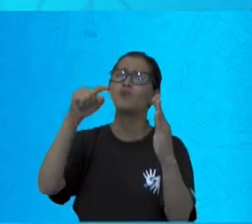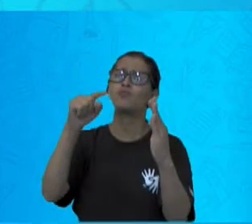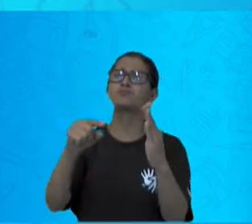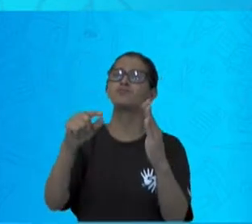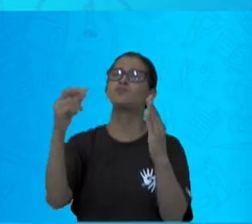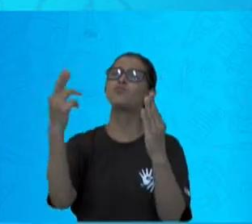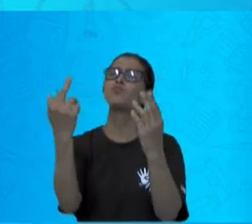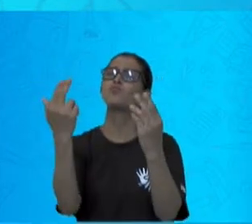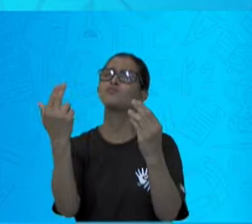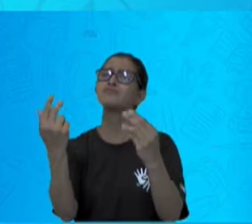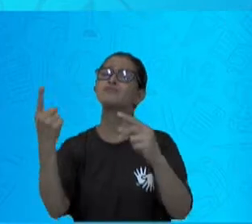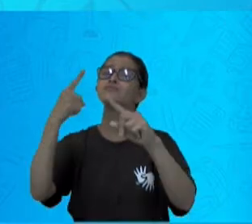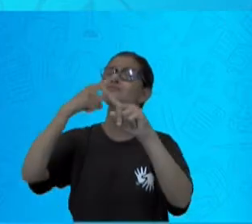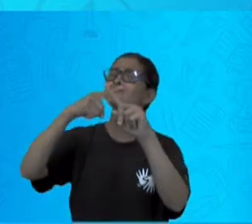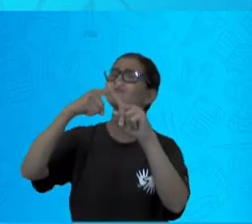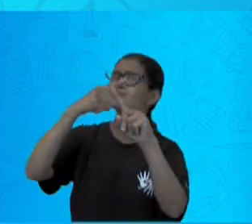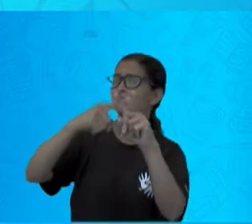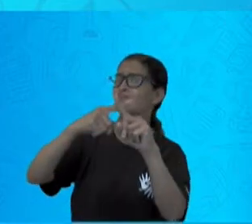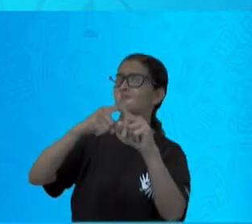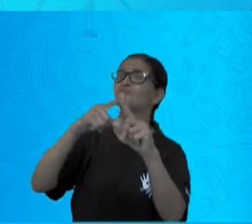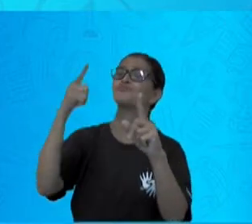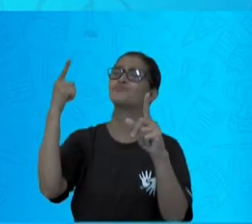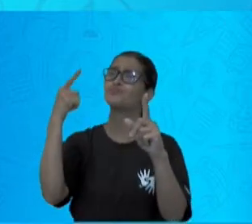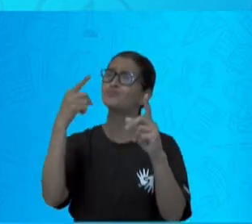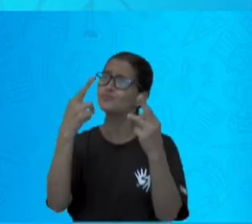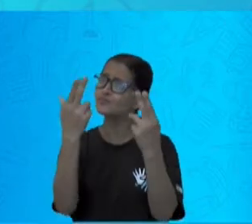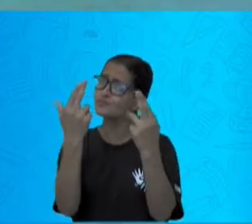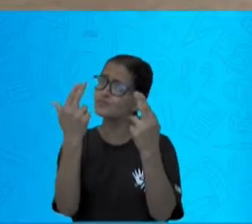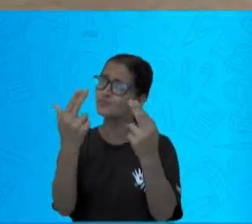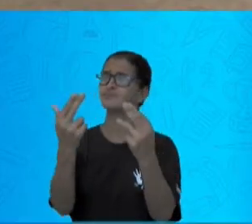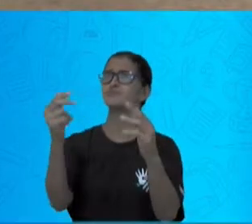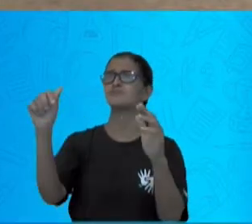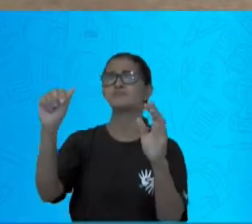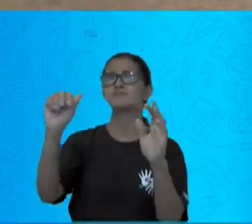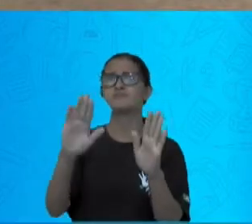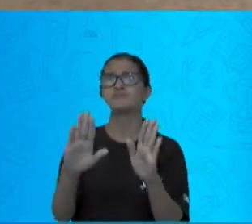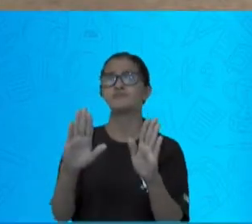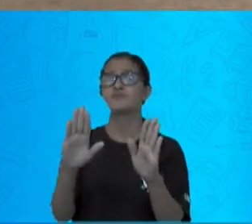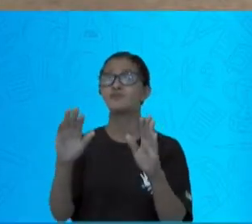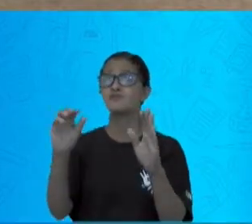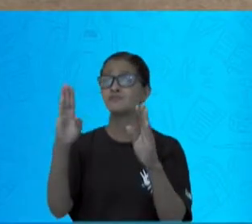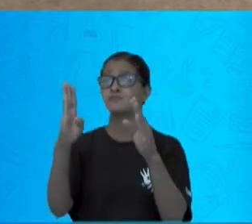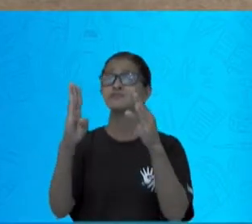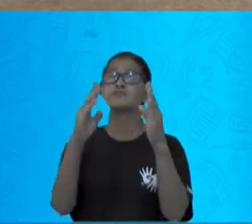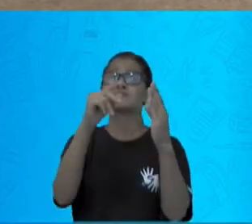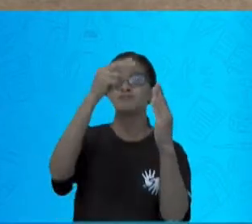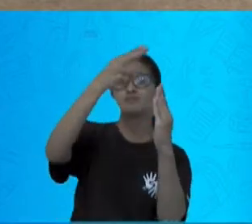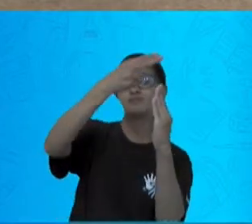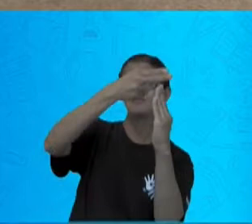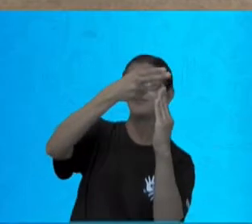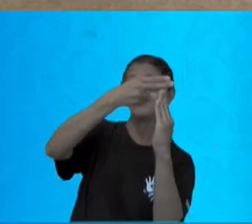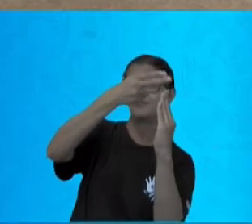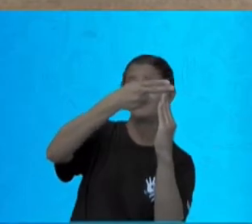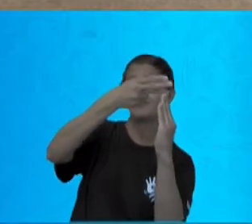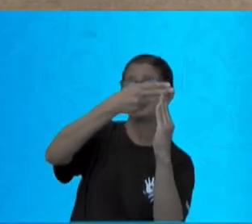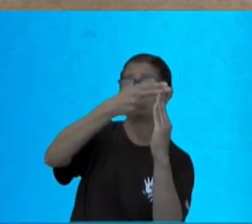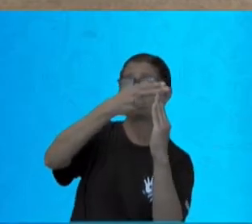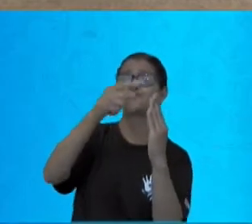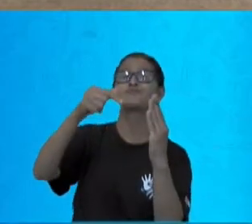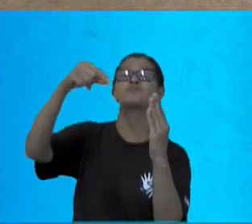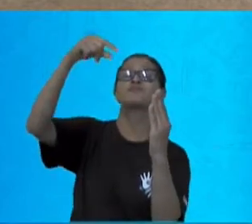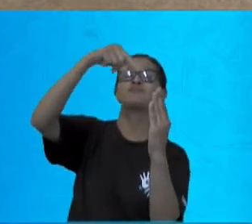N, expoente da potência. Então o N é o expoente, é a quantidade de vezes que a base